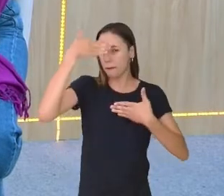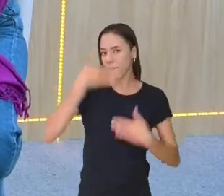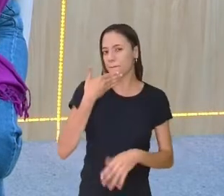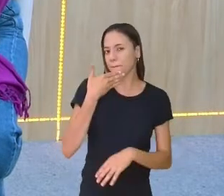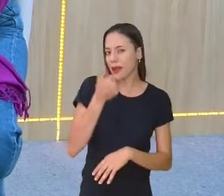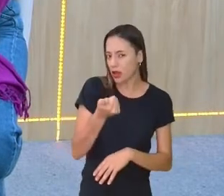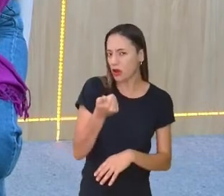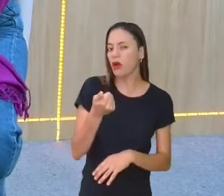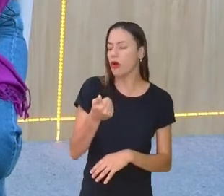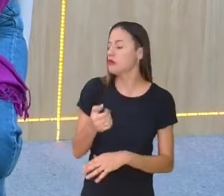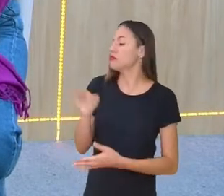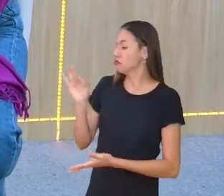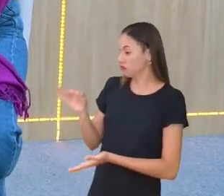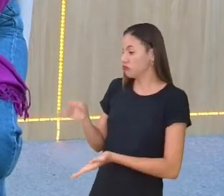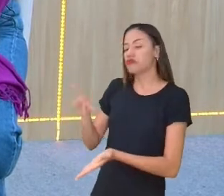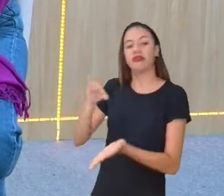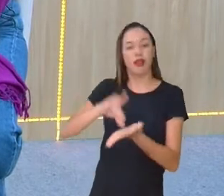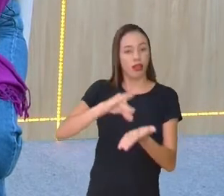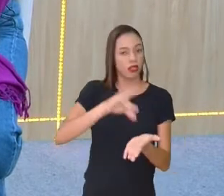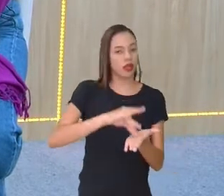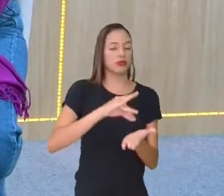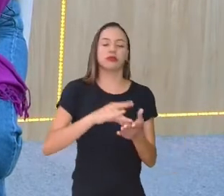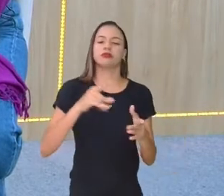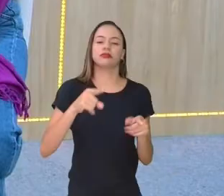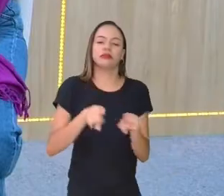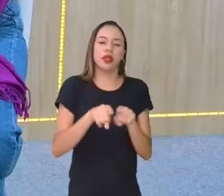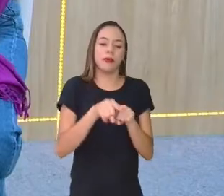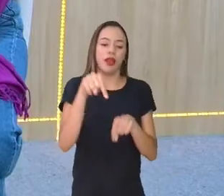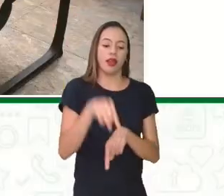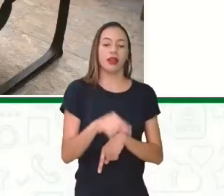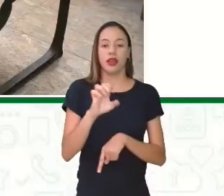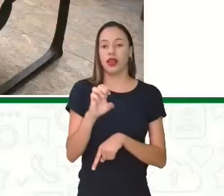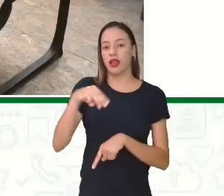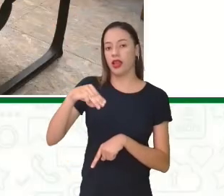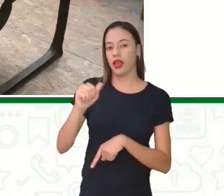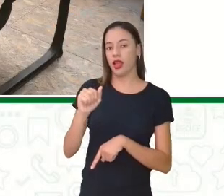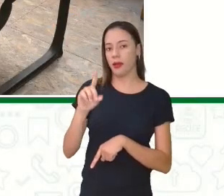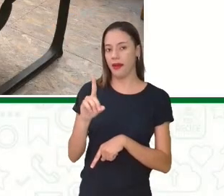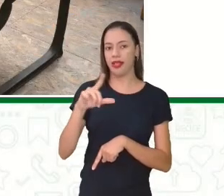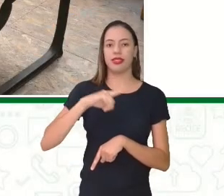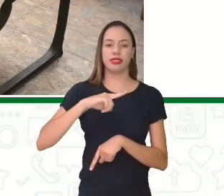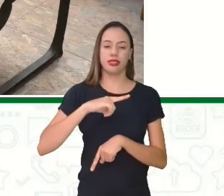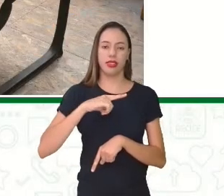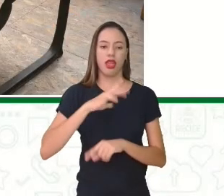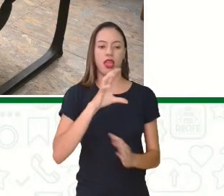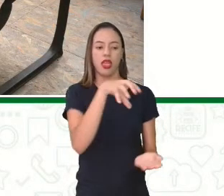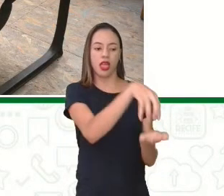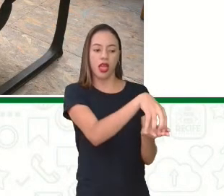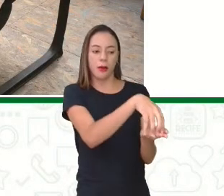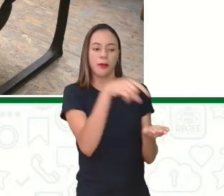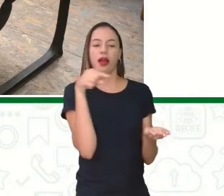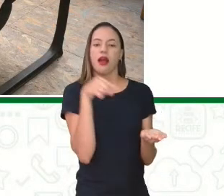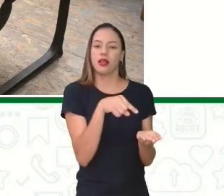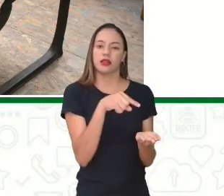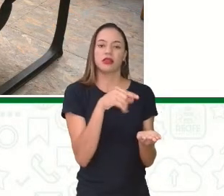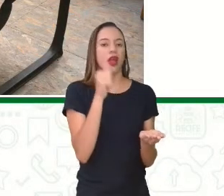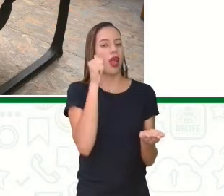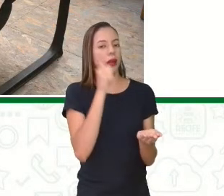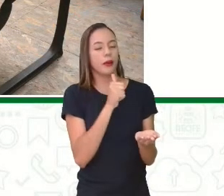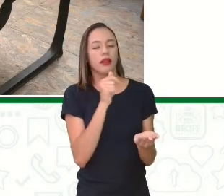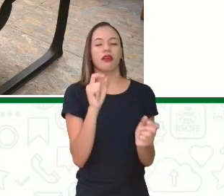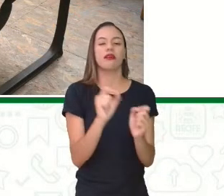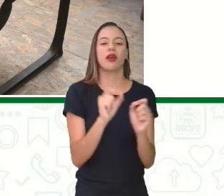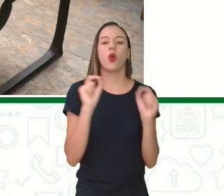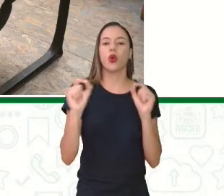Exatamente. Inclusive, você sabia que aqui na EMAD nós temos o departamento, né, que as meninas que constroem